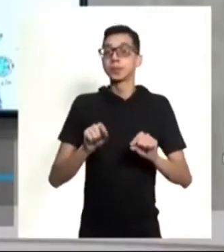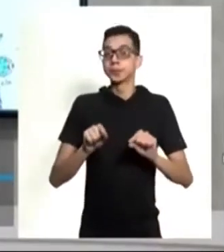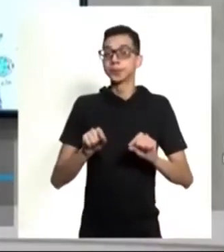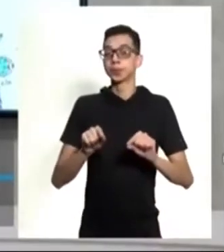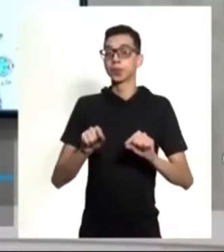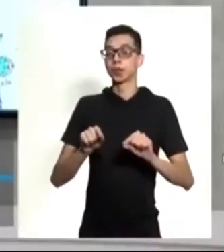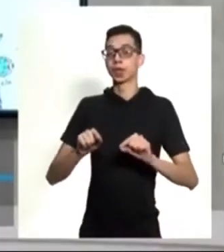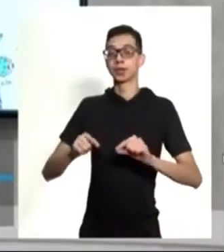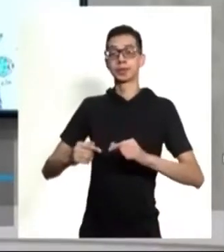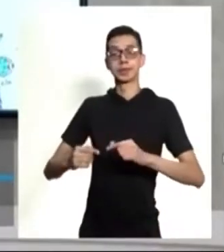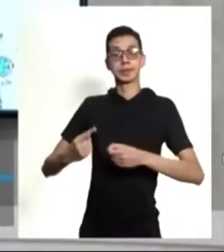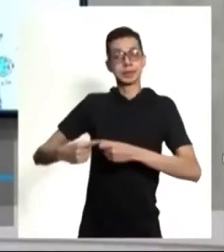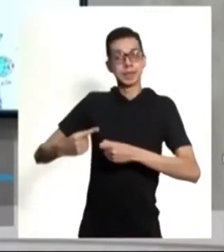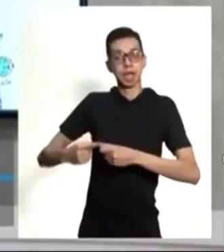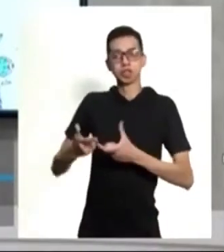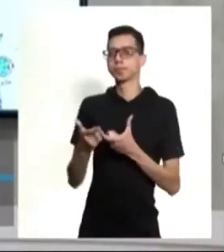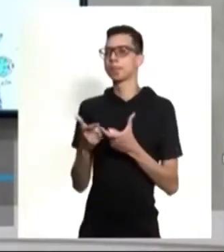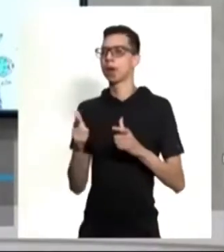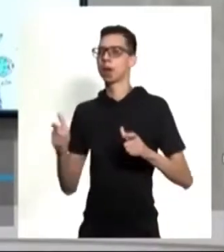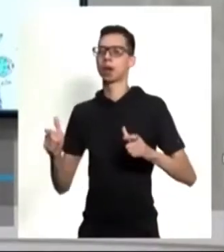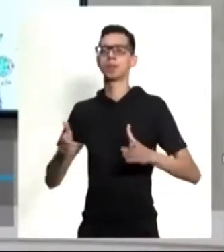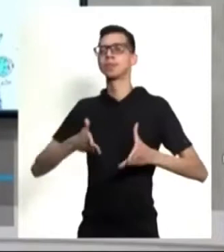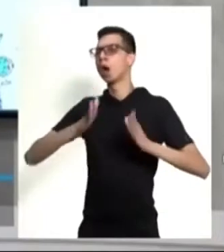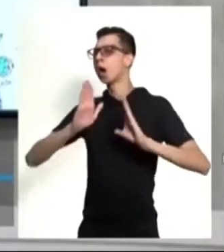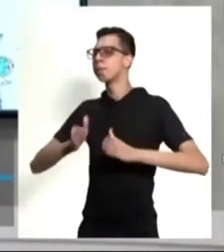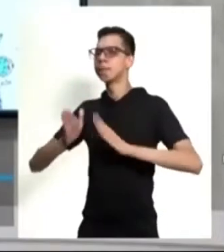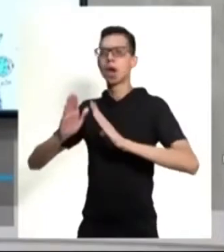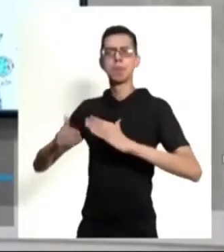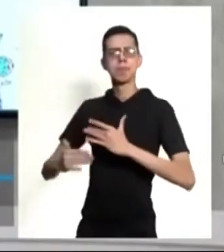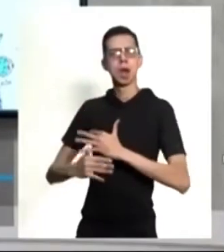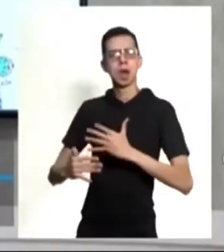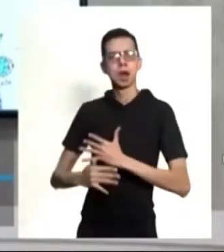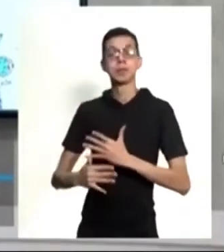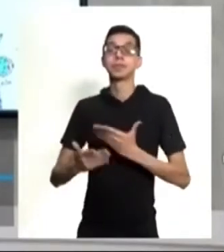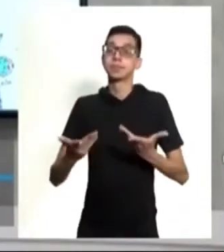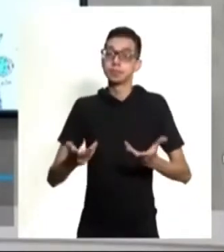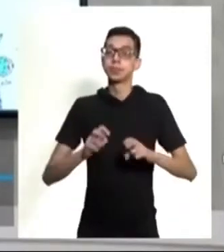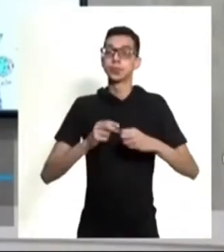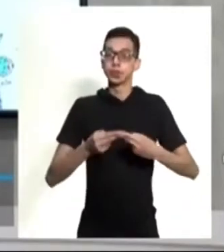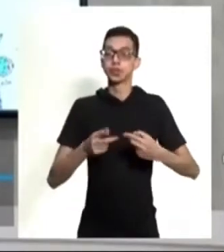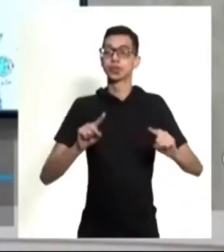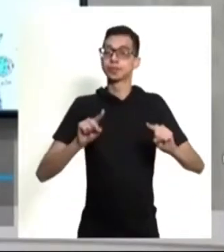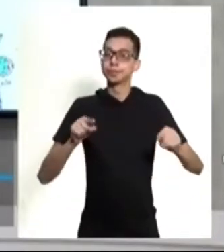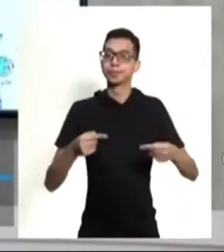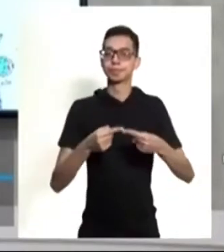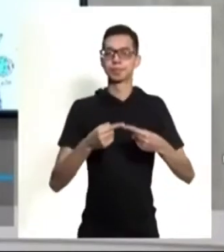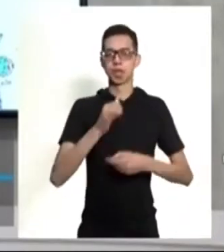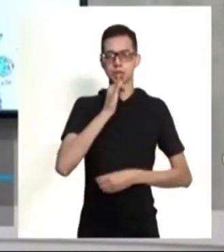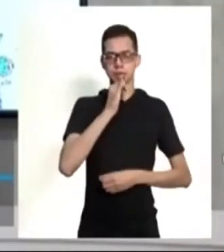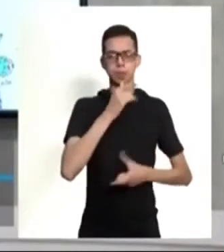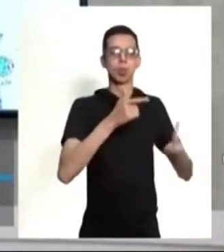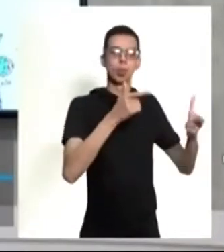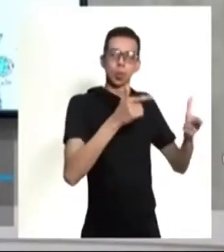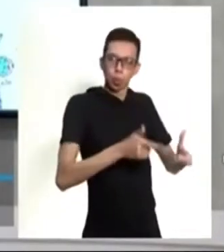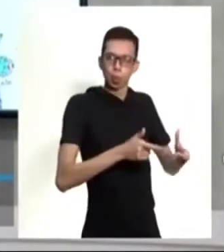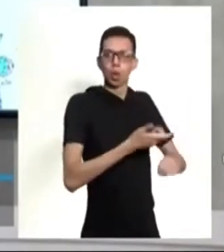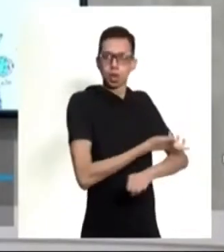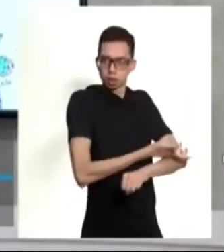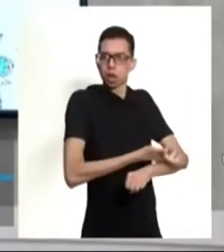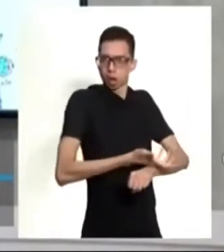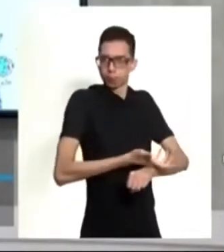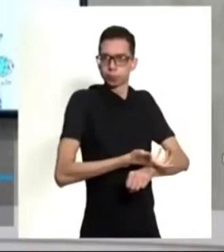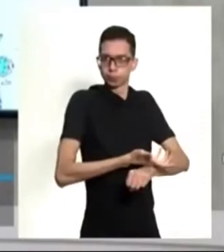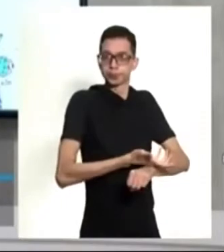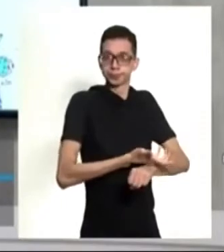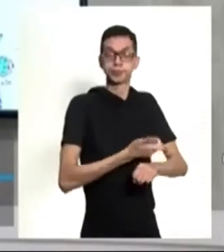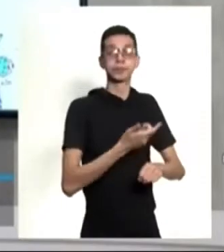caso, oportunidade de trabalho nas indústrias e no comércio. Então, se o campo tinha cada vez